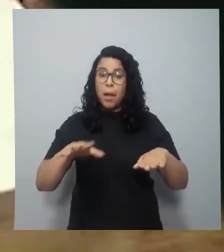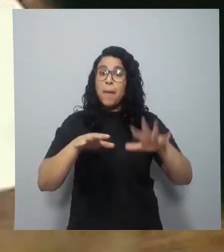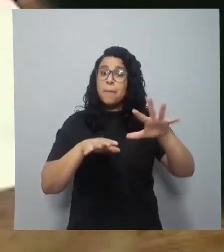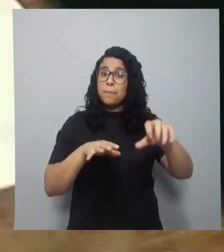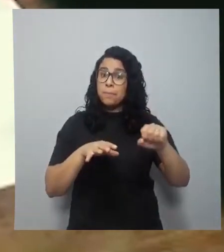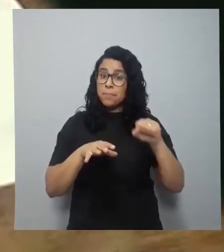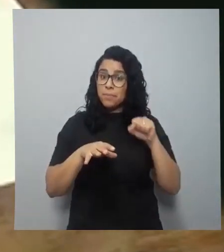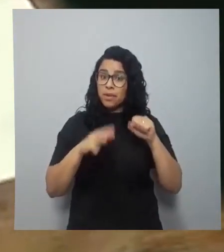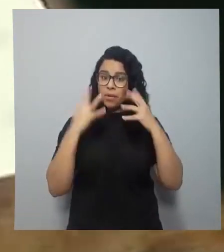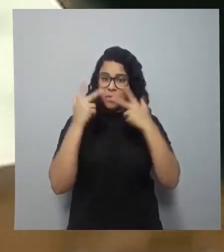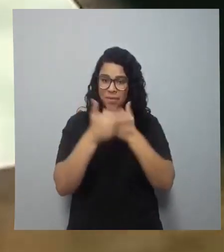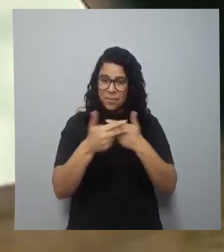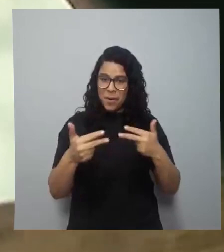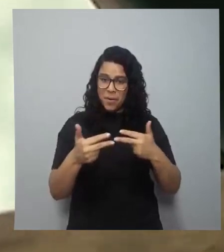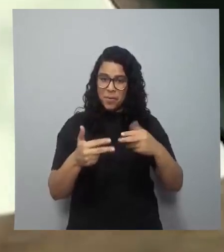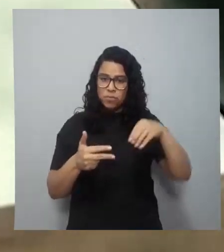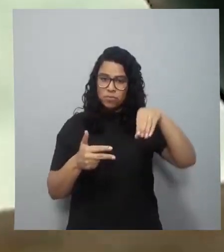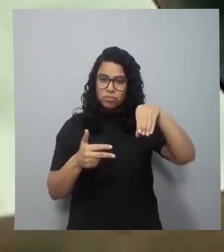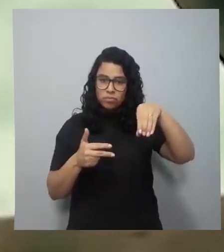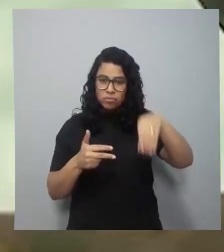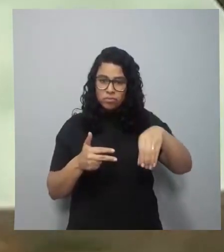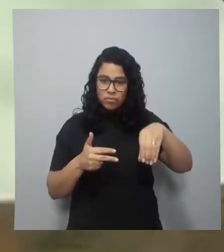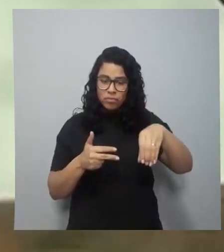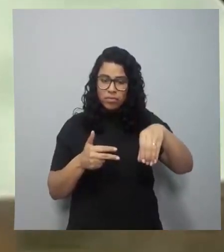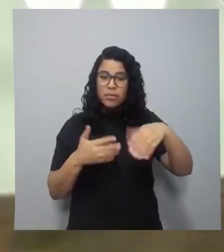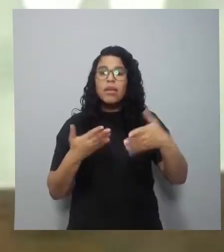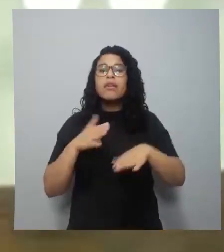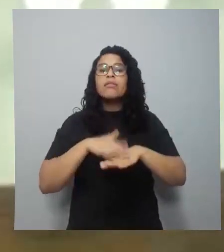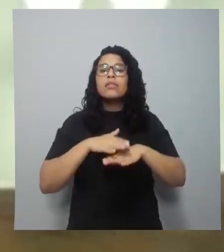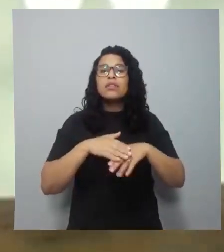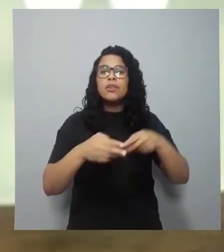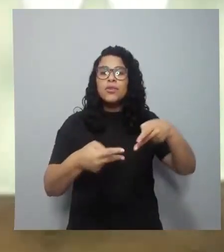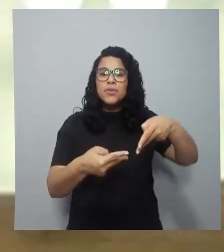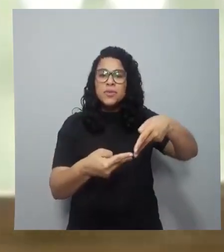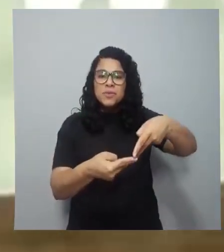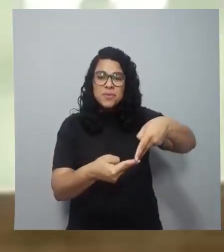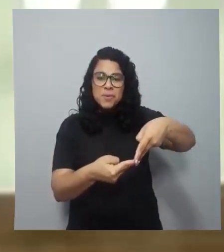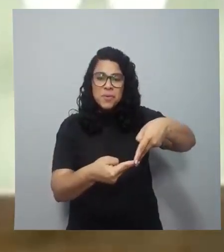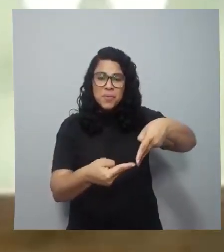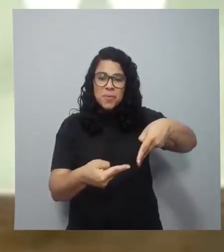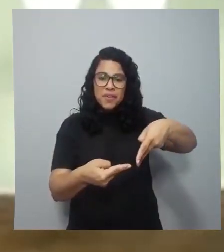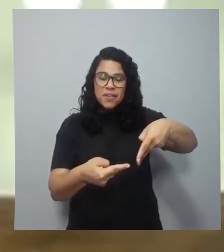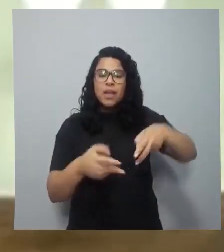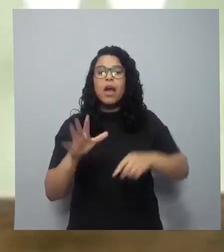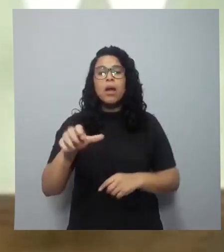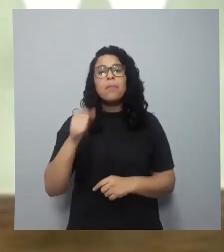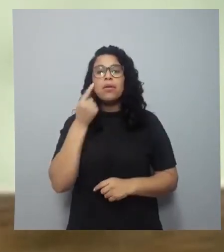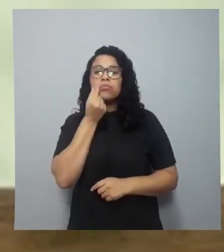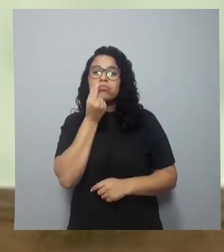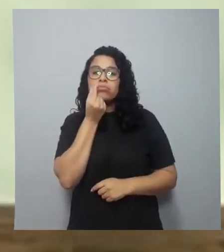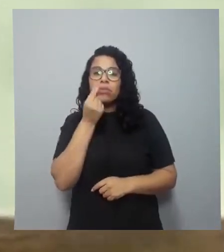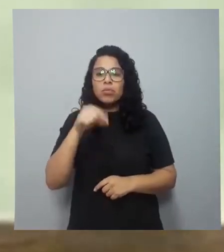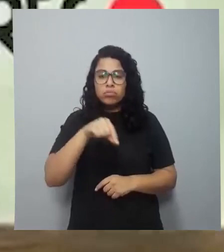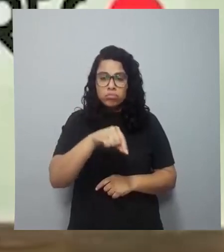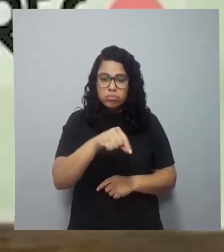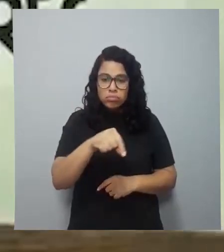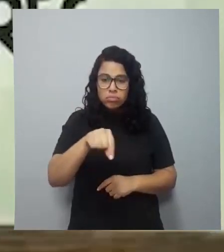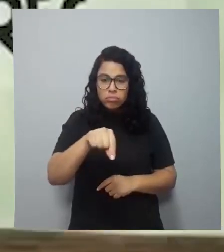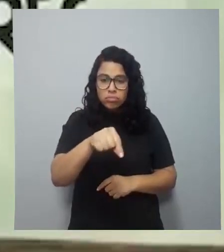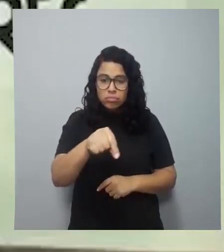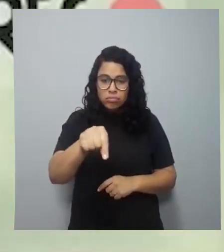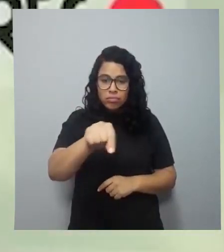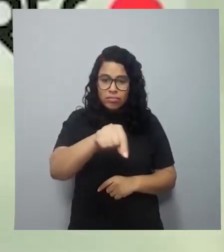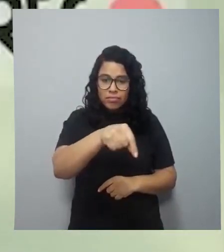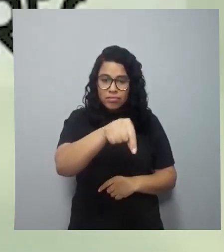faça uma sombra, tá vendo? E a gente vai pegar um lápis e vai contornar